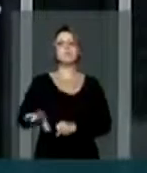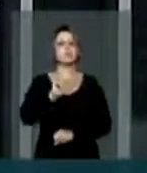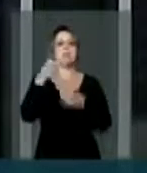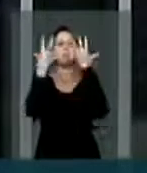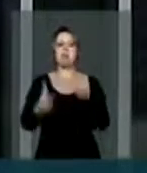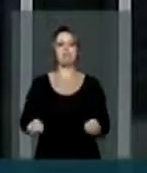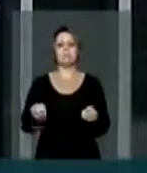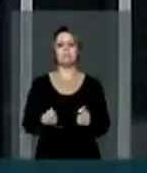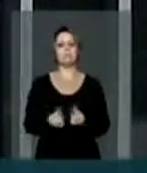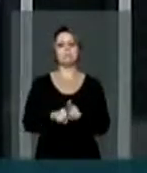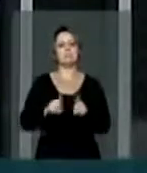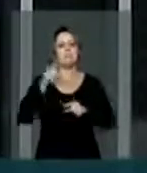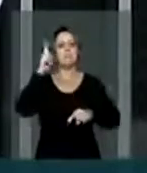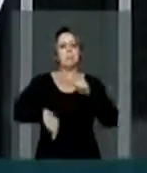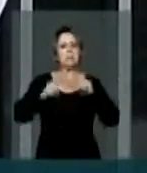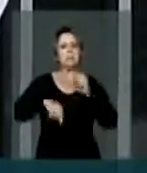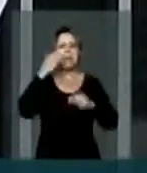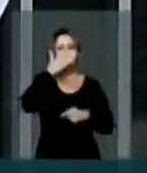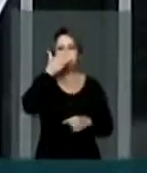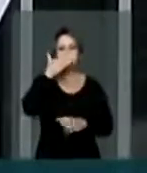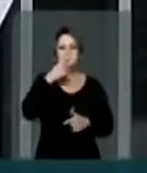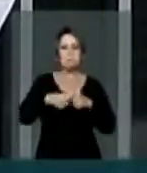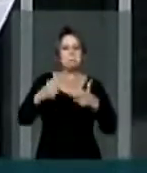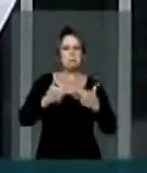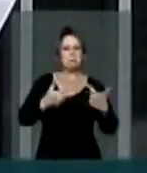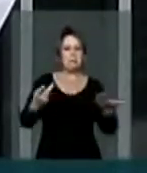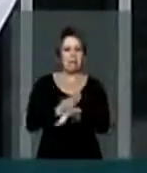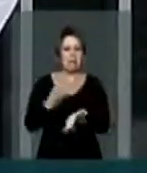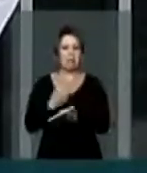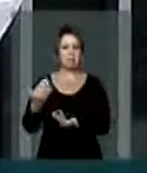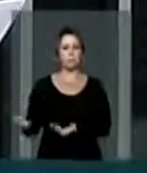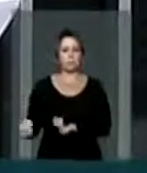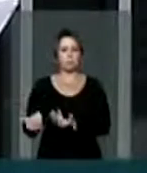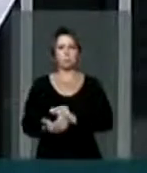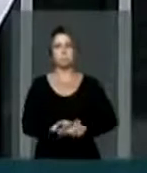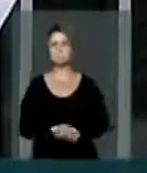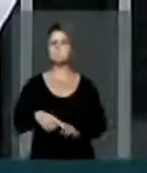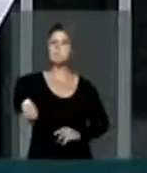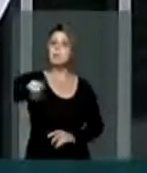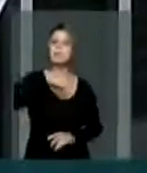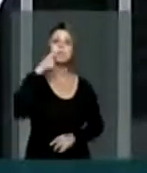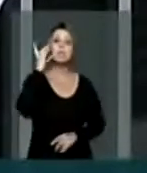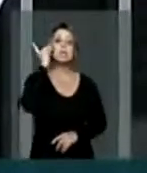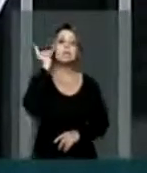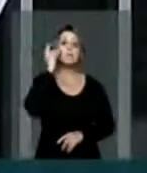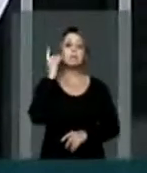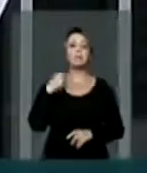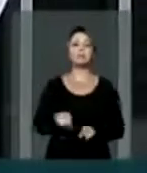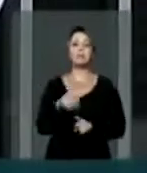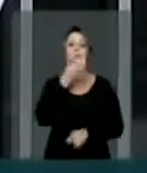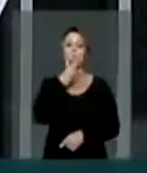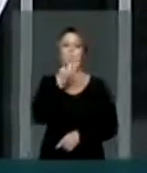essa promiscuidade juvenil. Senhoras e senhores parlamentares, brasileiras e